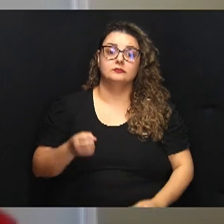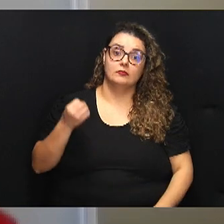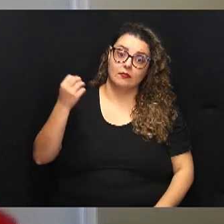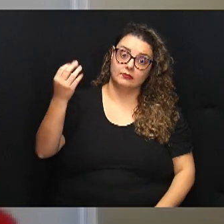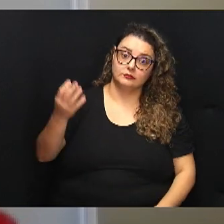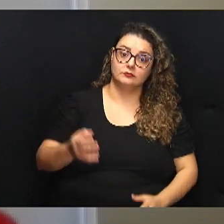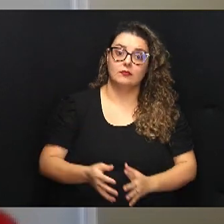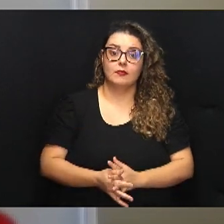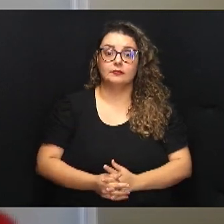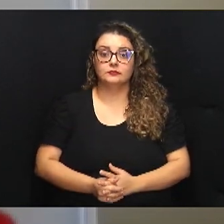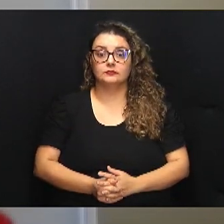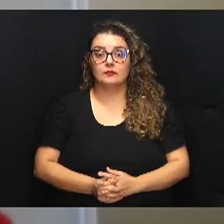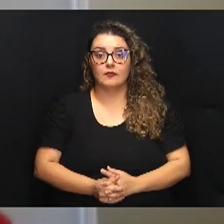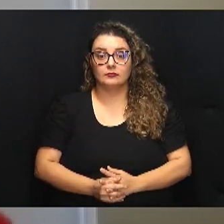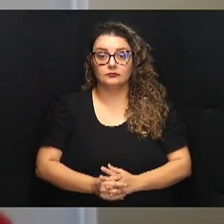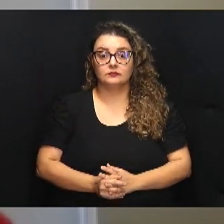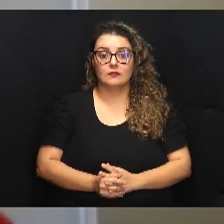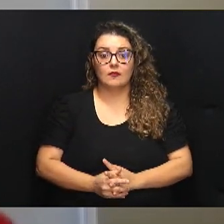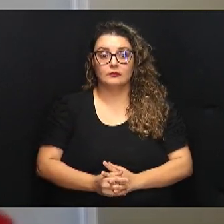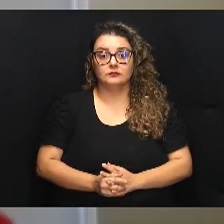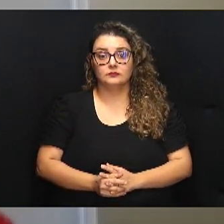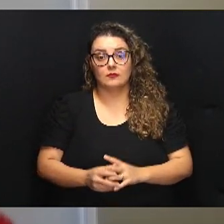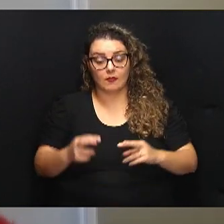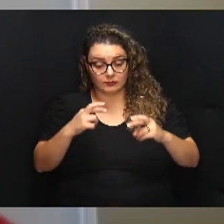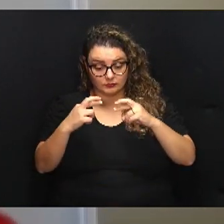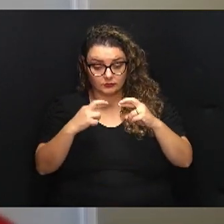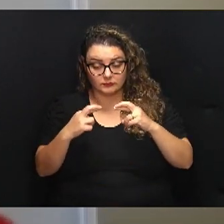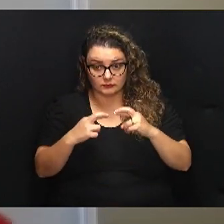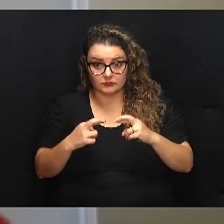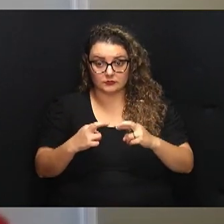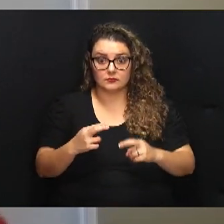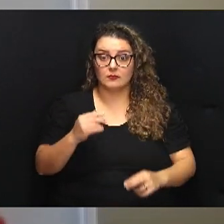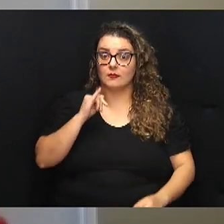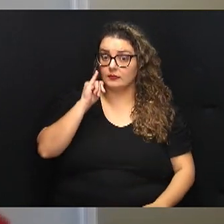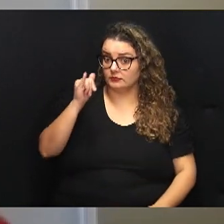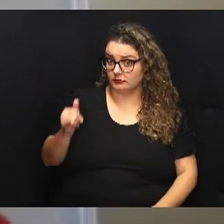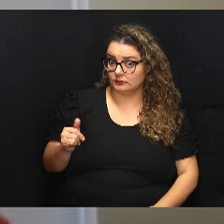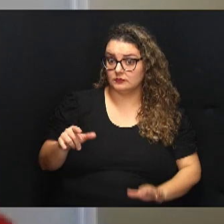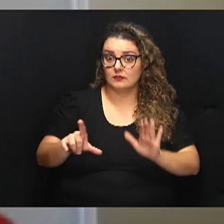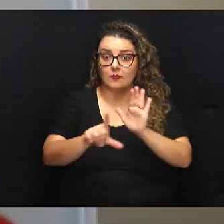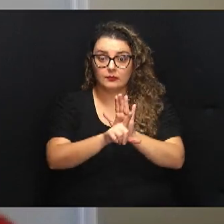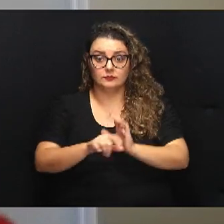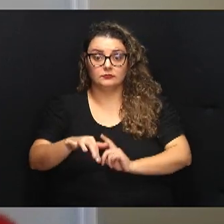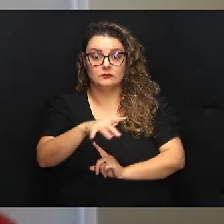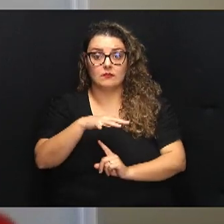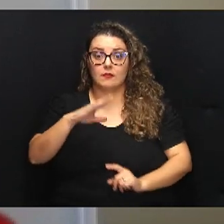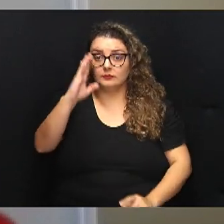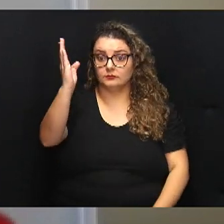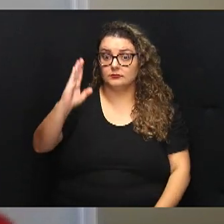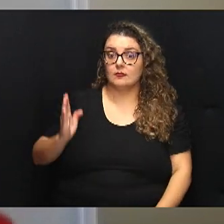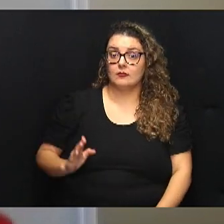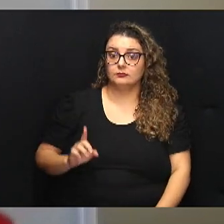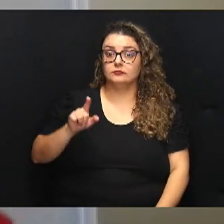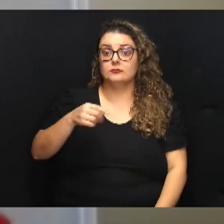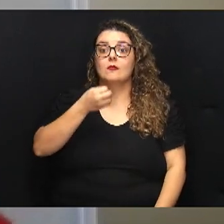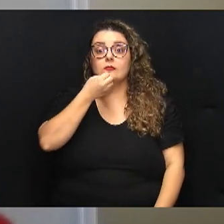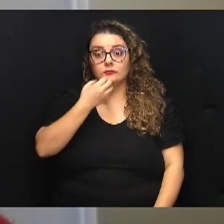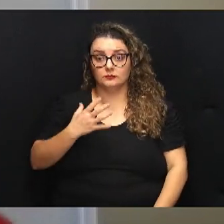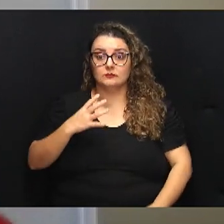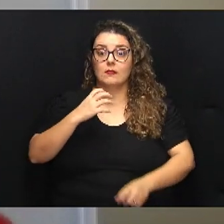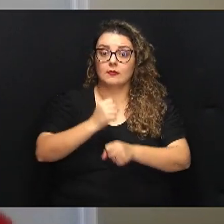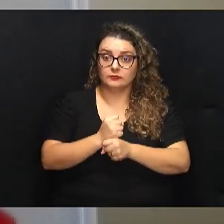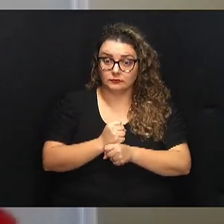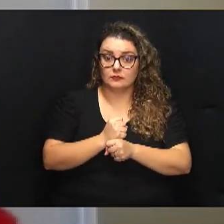que foi verificado que dizia-se que a legislação ambiental brasileira é muito boa, muito